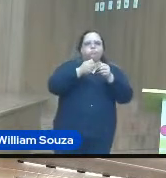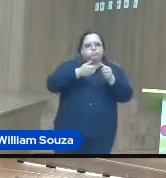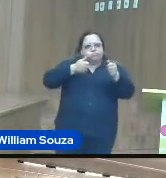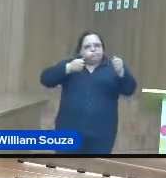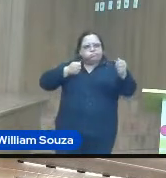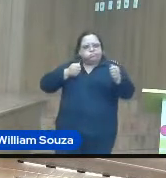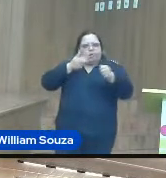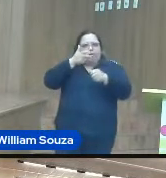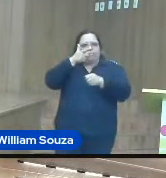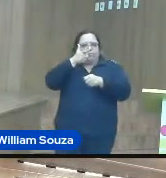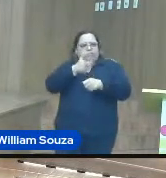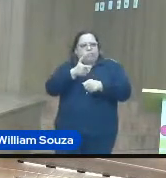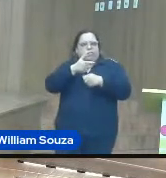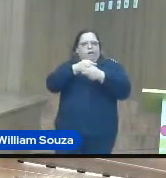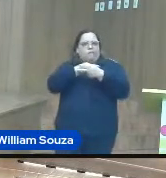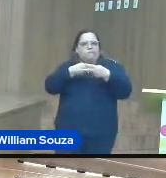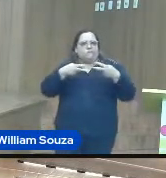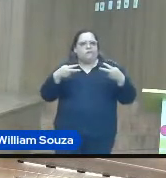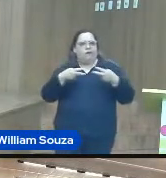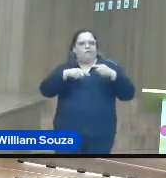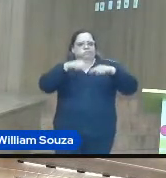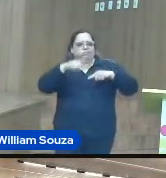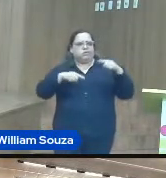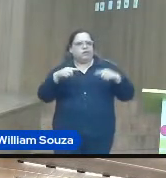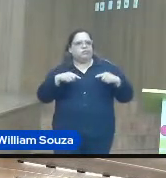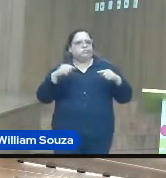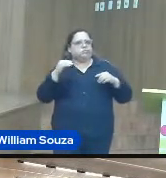sofisticados, eles têm que ter uma